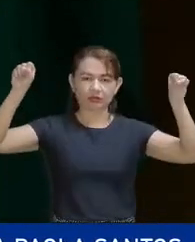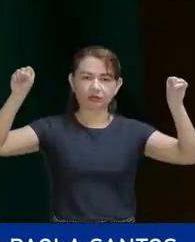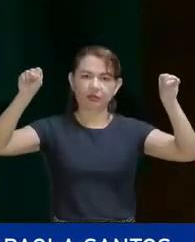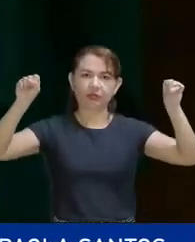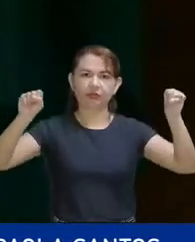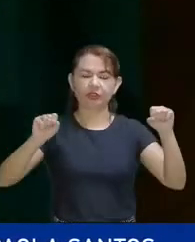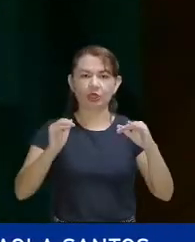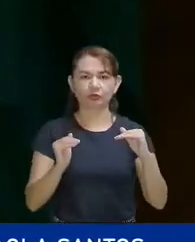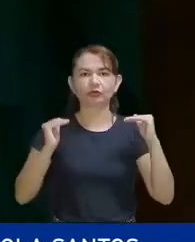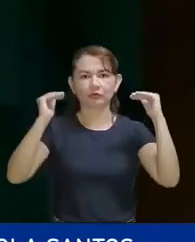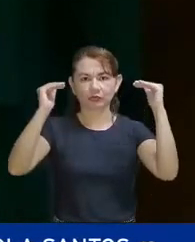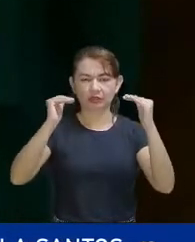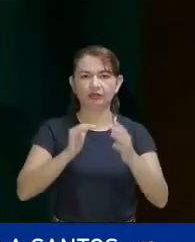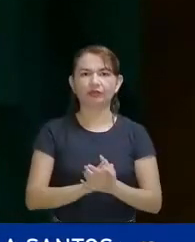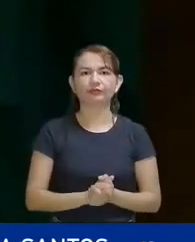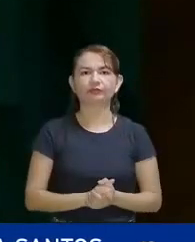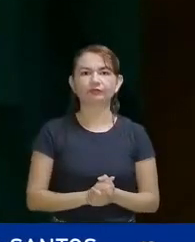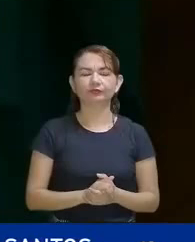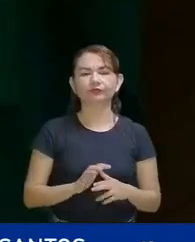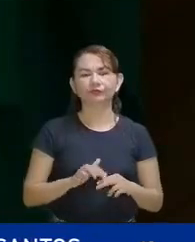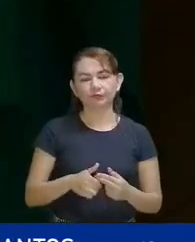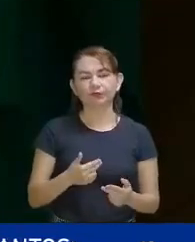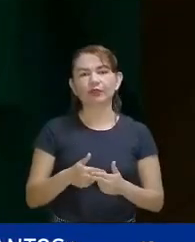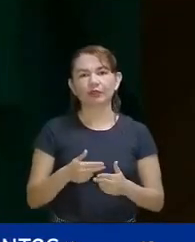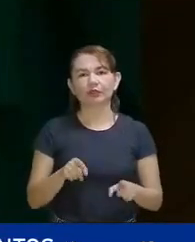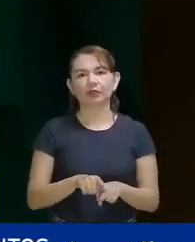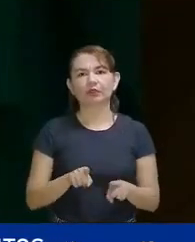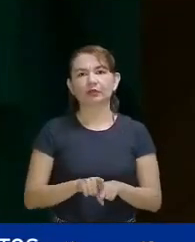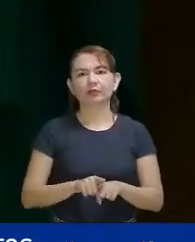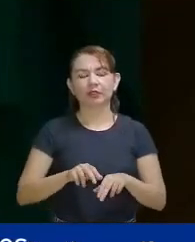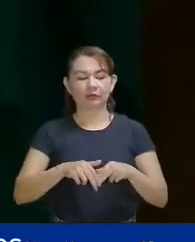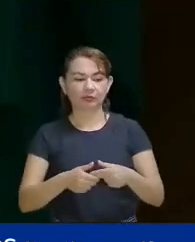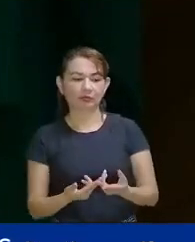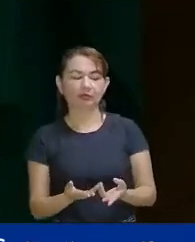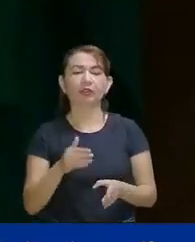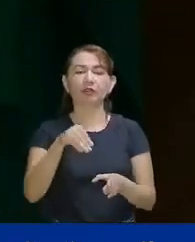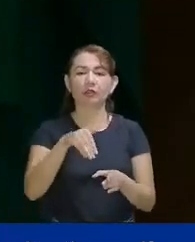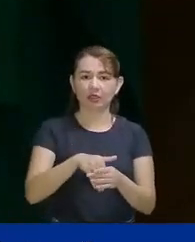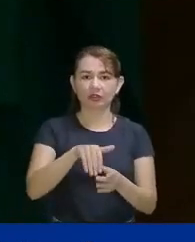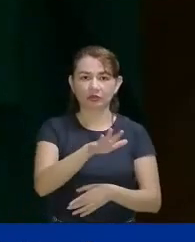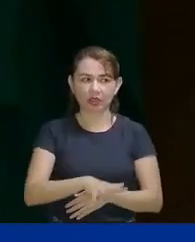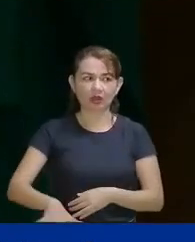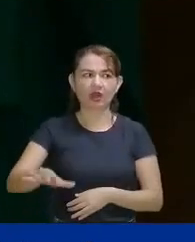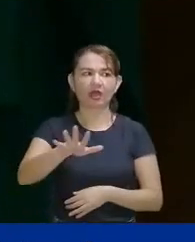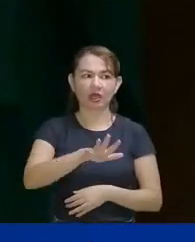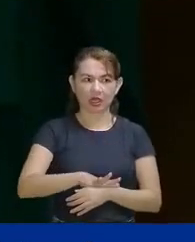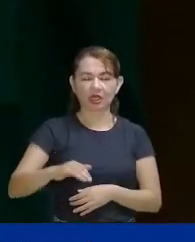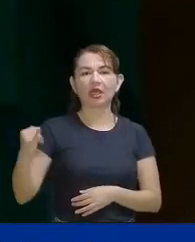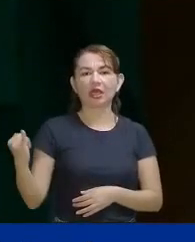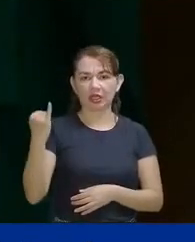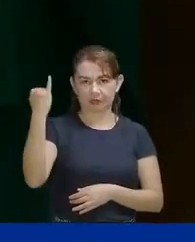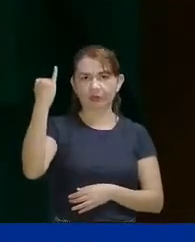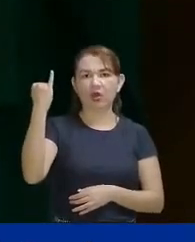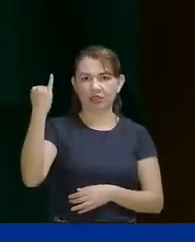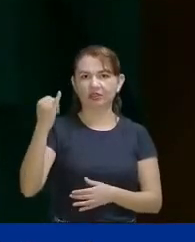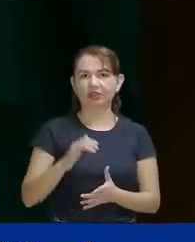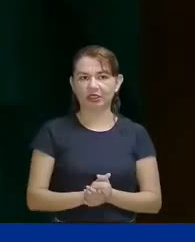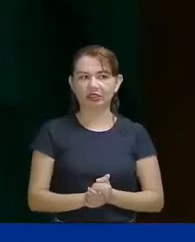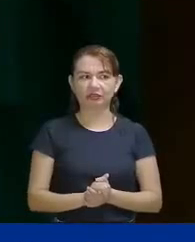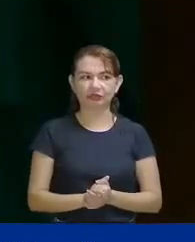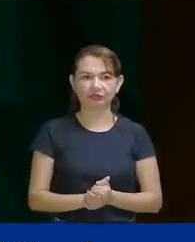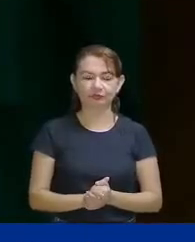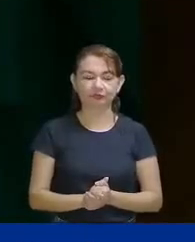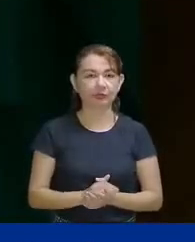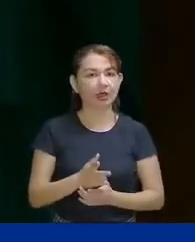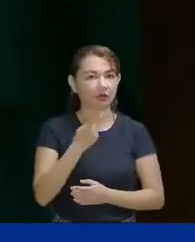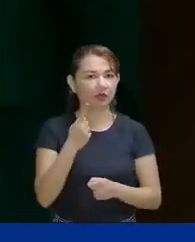reclamação constitucional também pode ser utilizada no âmbito eleitoral. Então, é importante essa